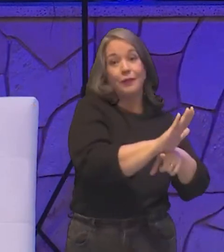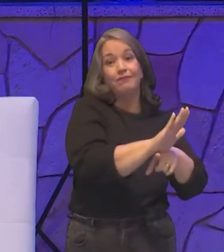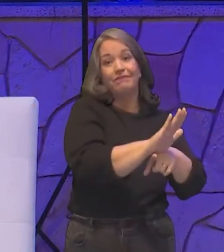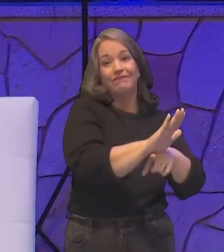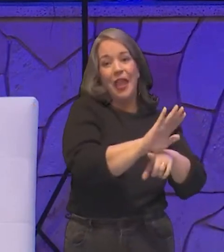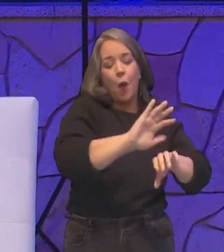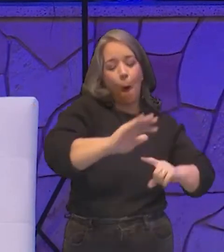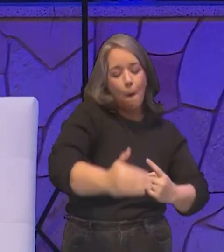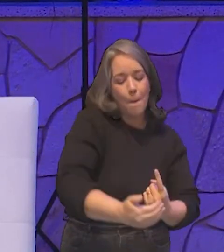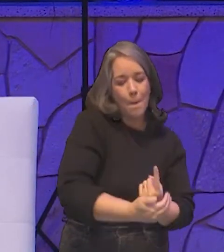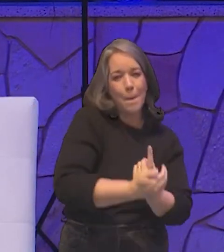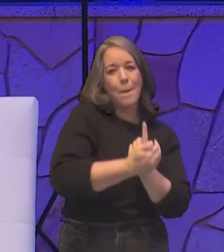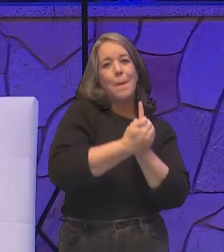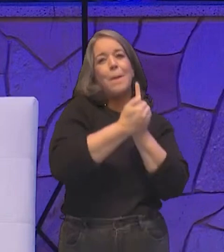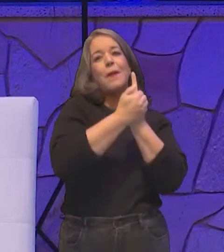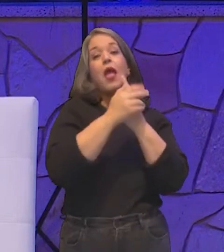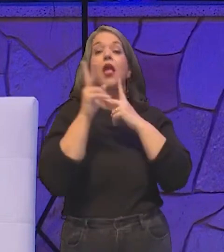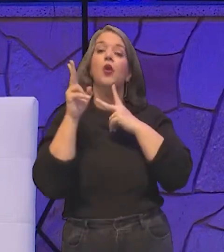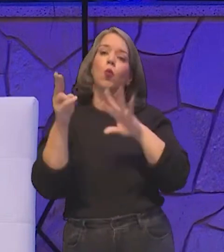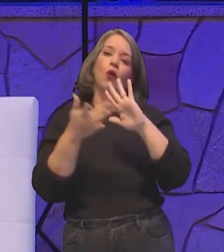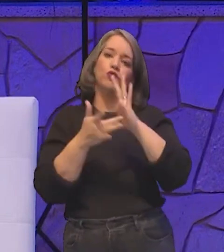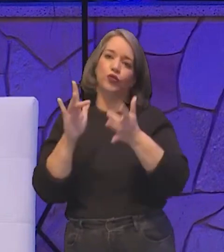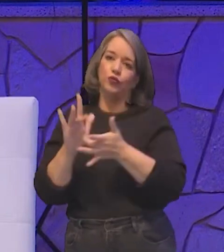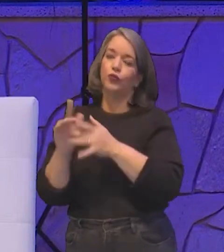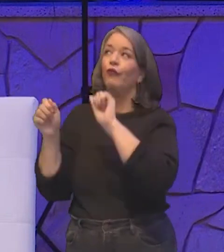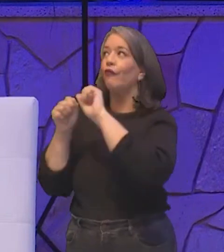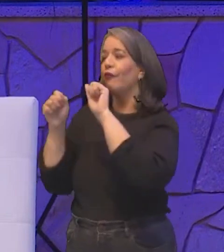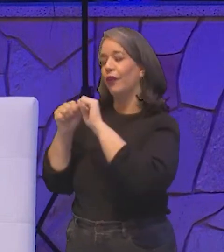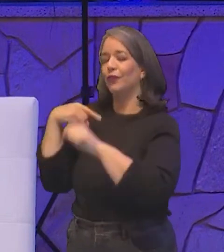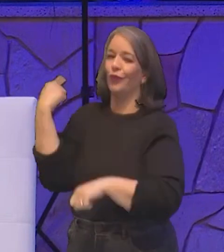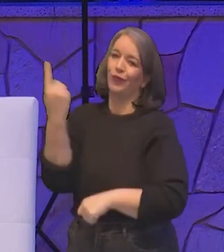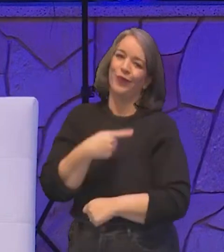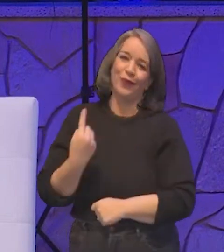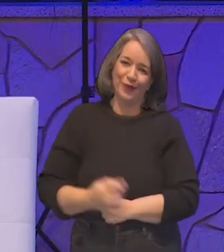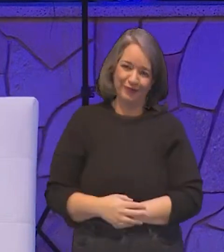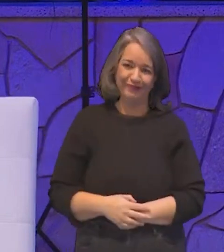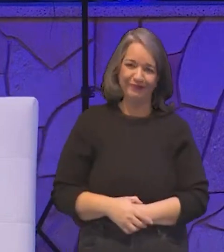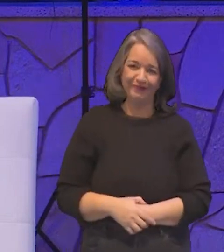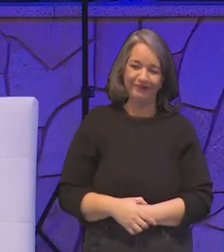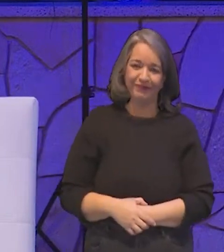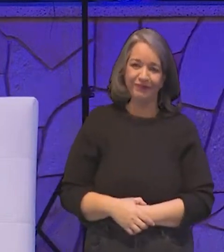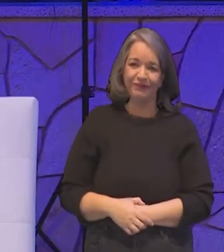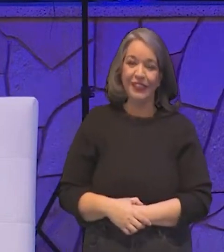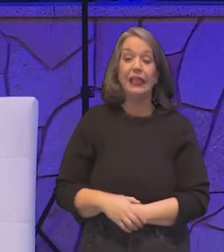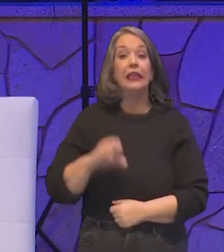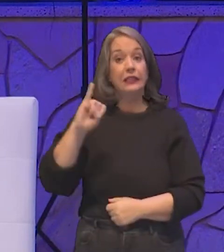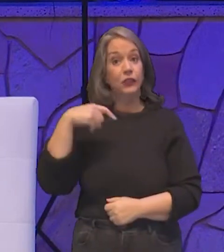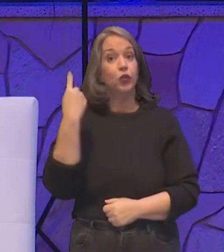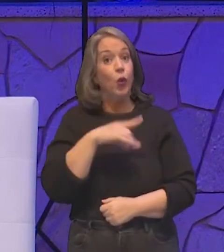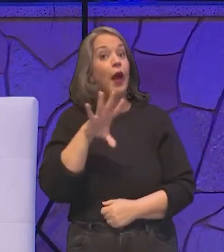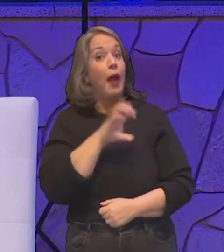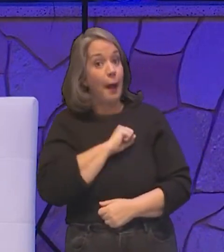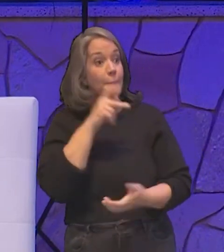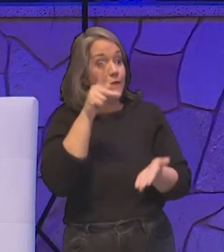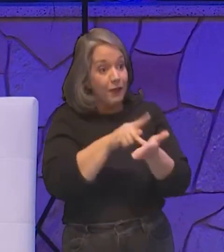irmãos, eu tenho certeza que Ele é capaz de superar qualquer fragilidade.